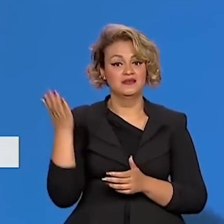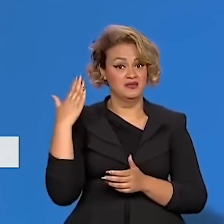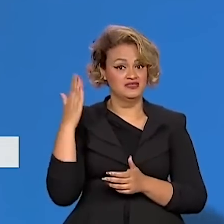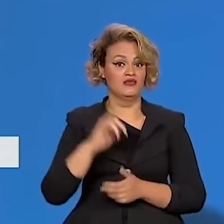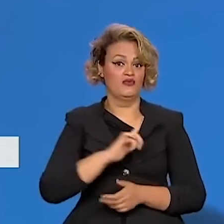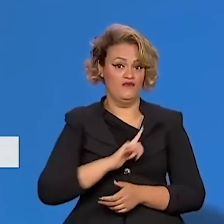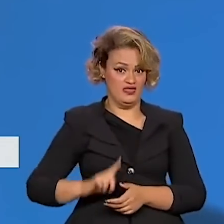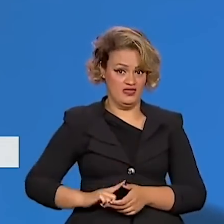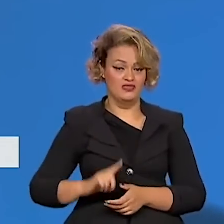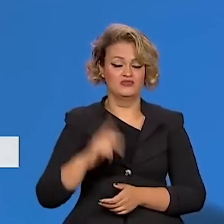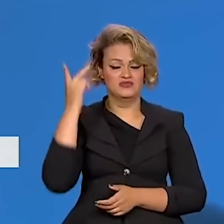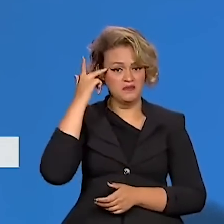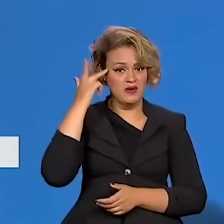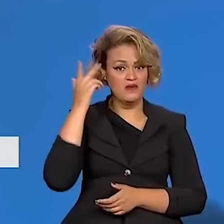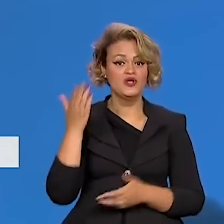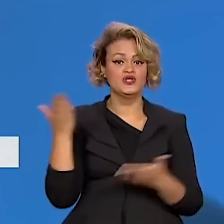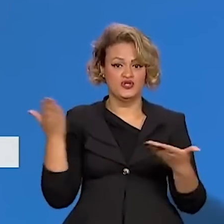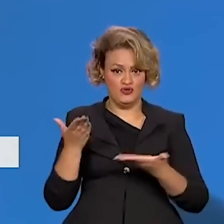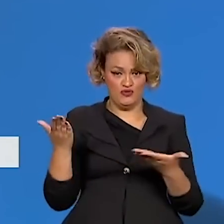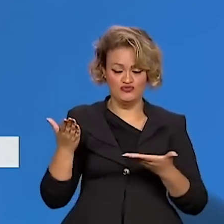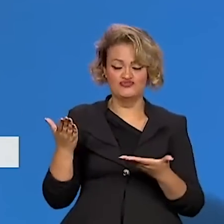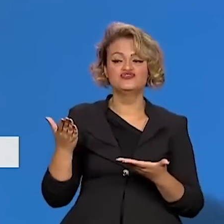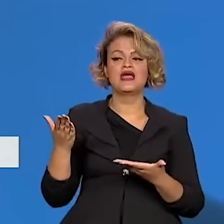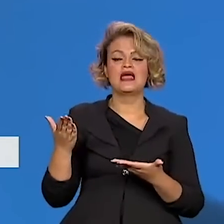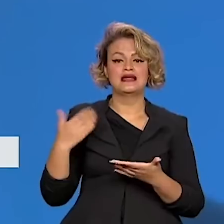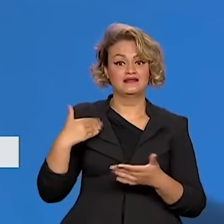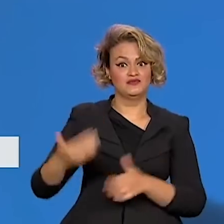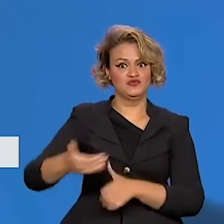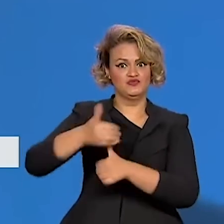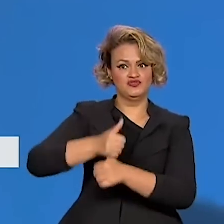que atualmente da República